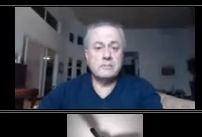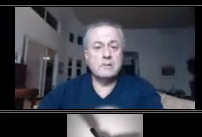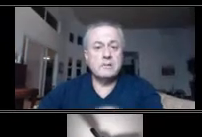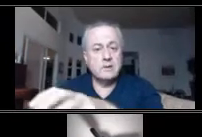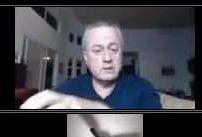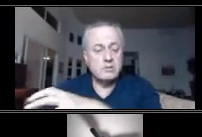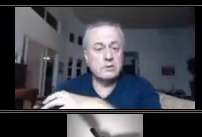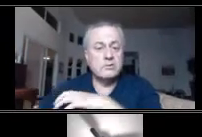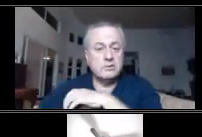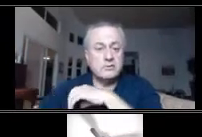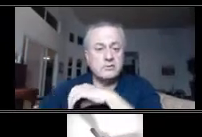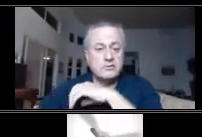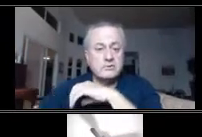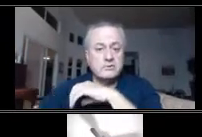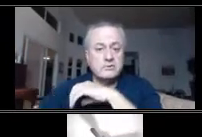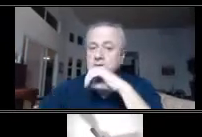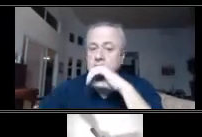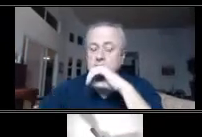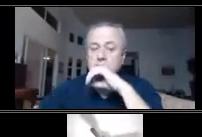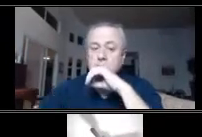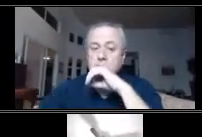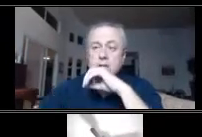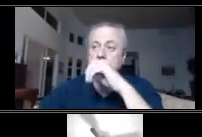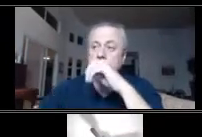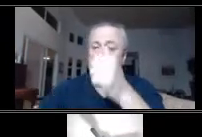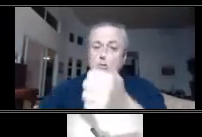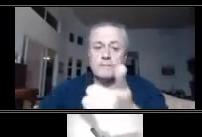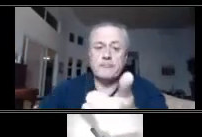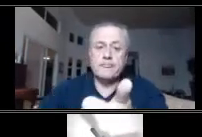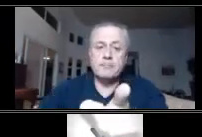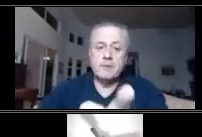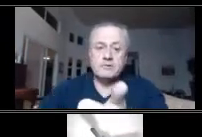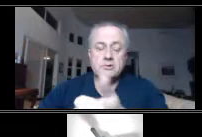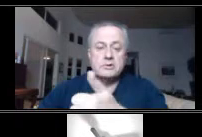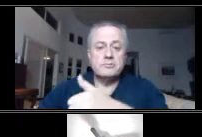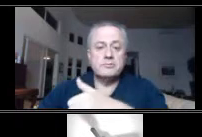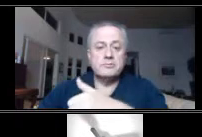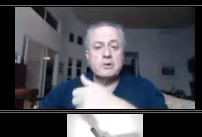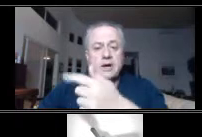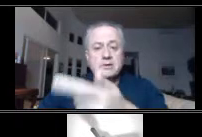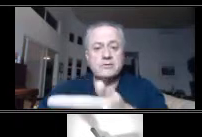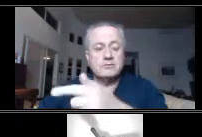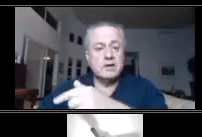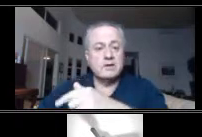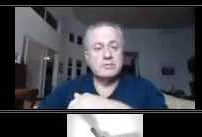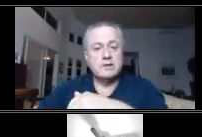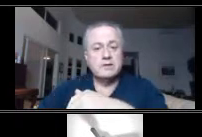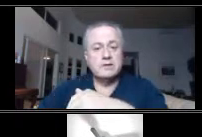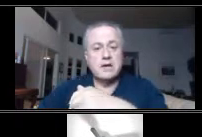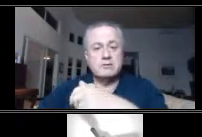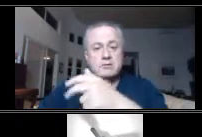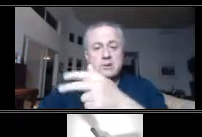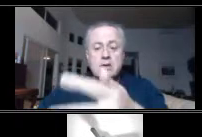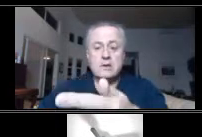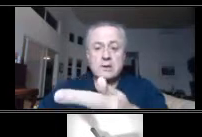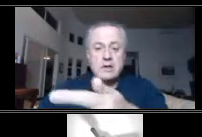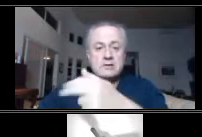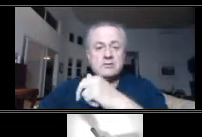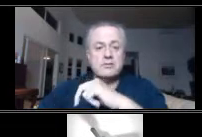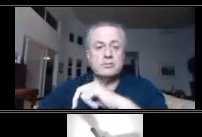criança, em contextos diferentes. Então, baixo desempenho escolar, dificuldade de